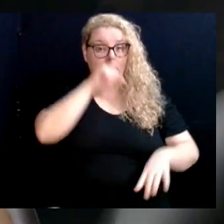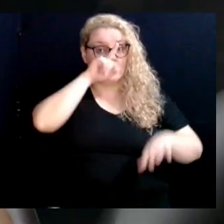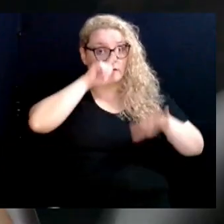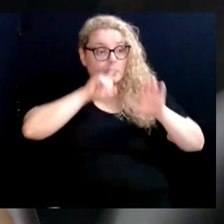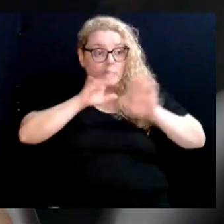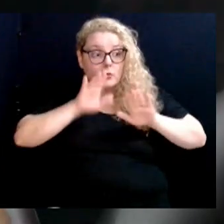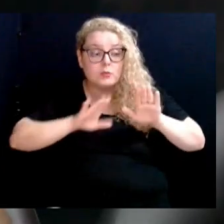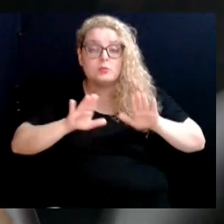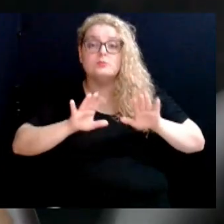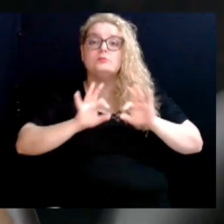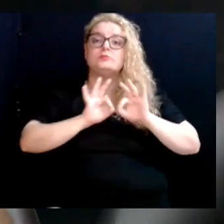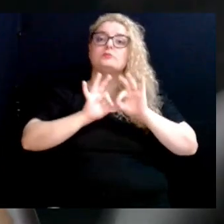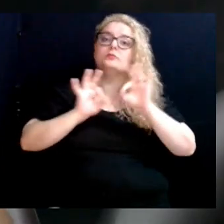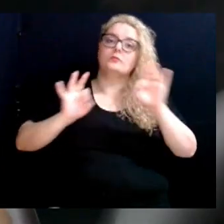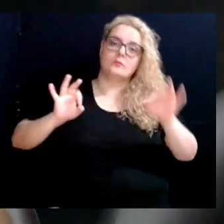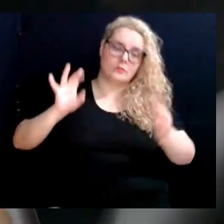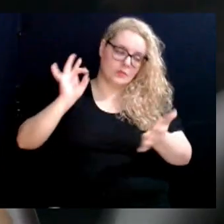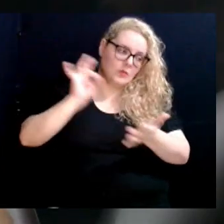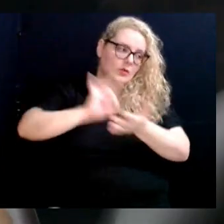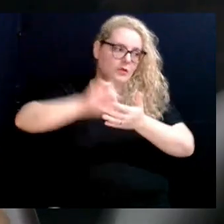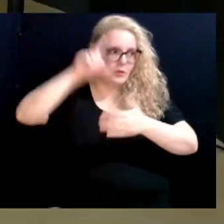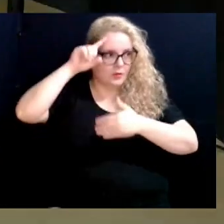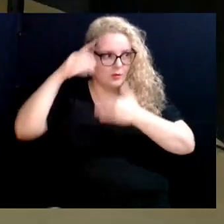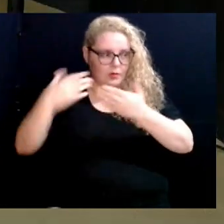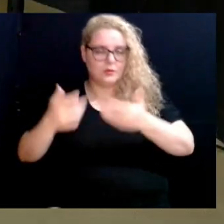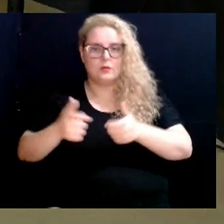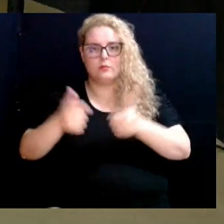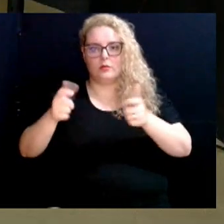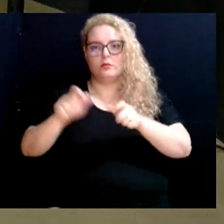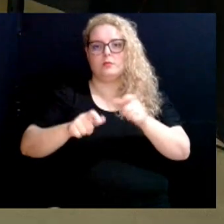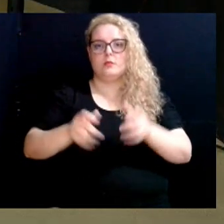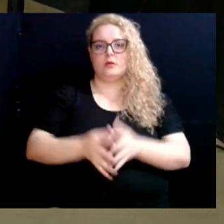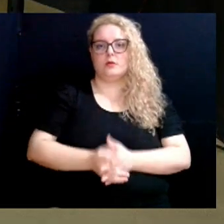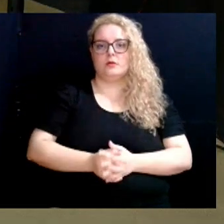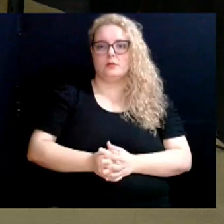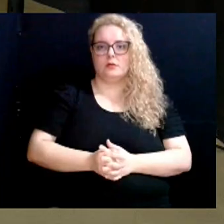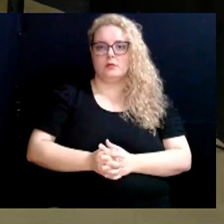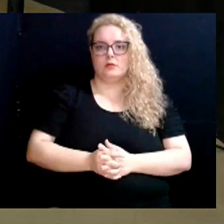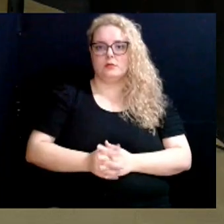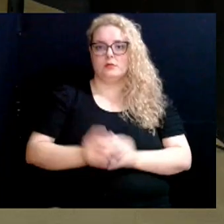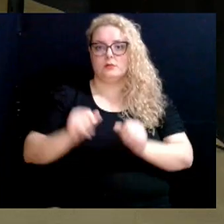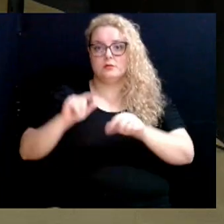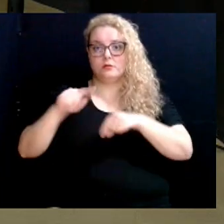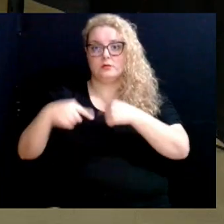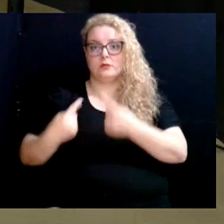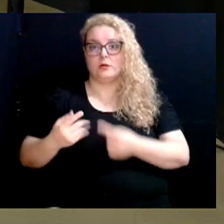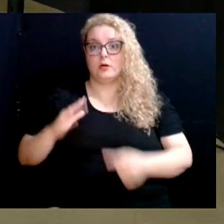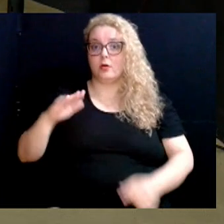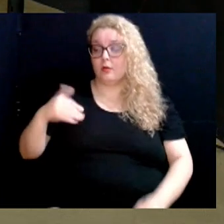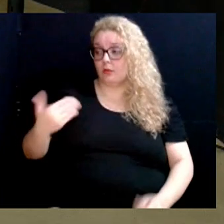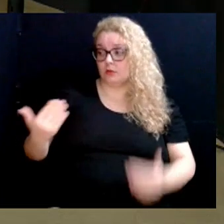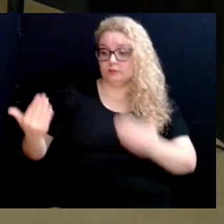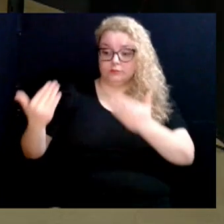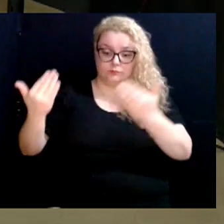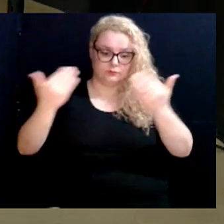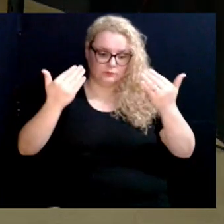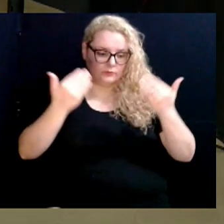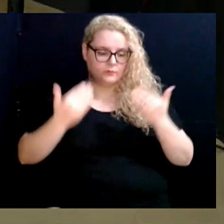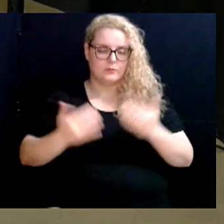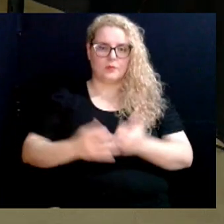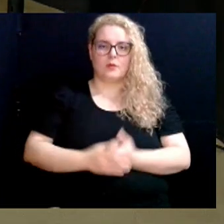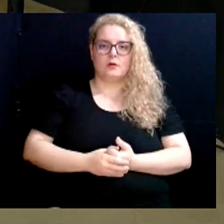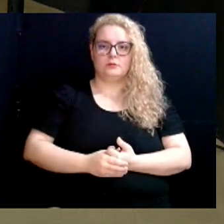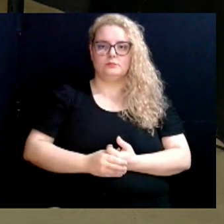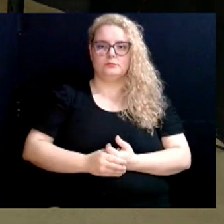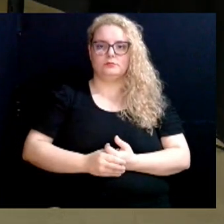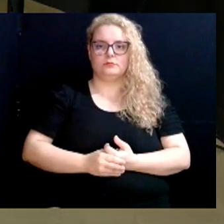está muito distante da realidade da maioria das pessoas. Sim, uma outra coisa, quando nessa comparação, na verdade a